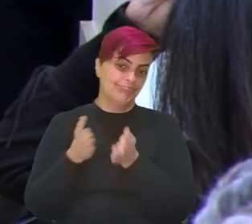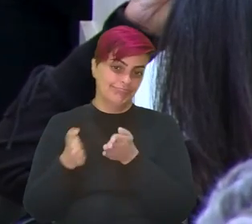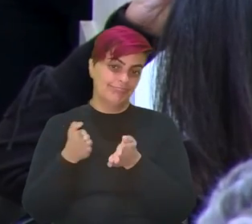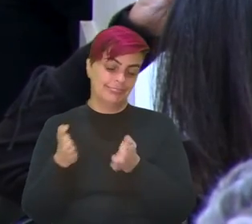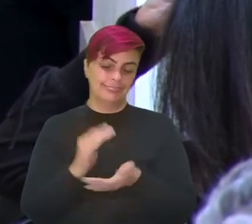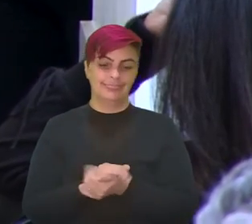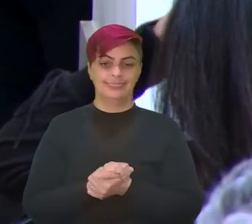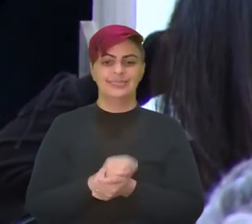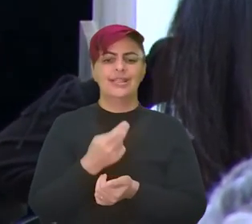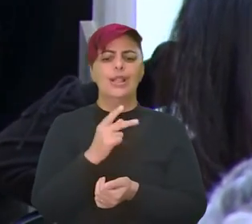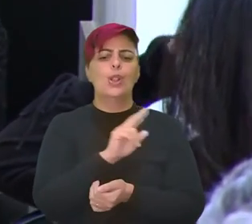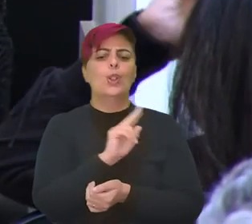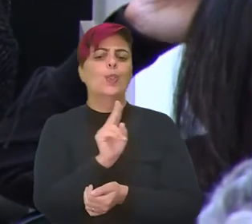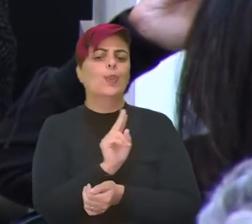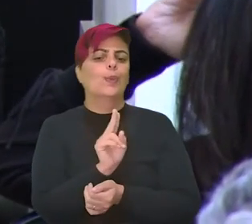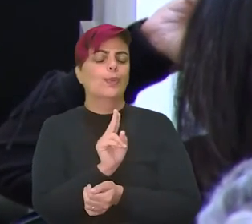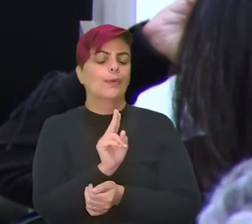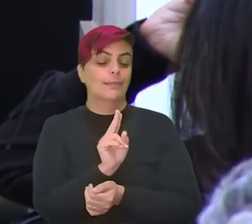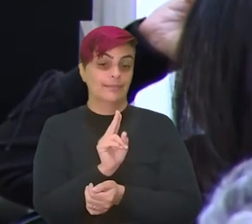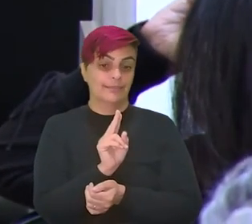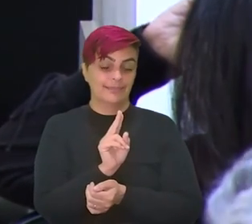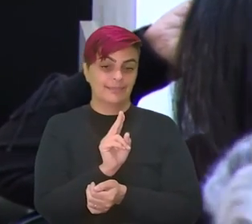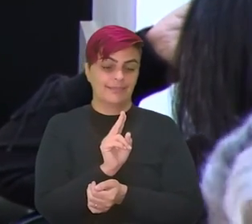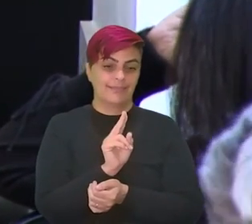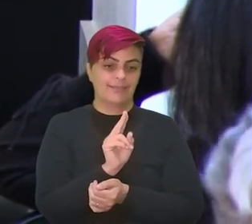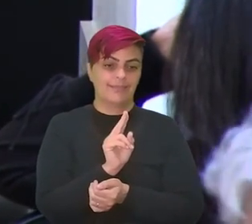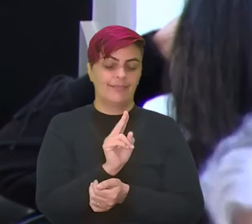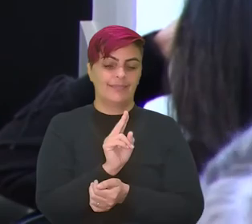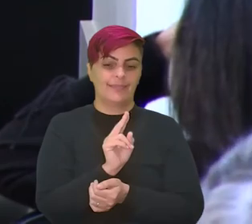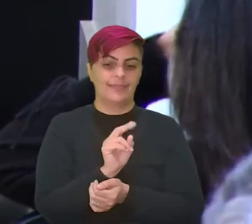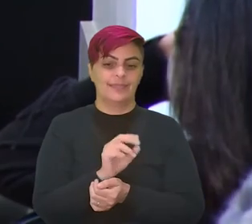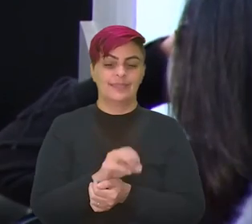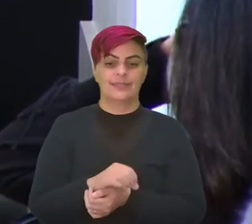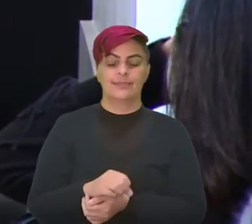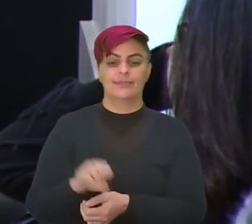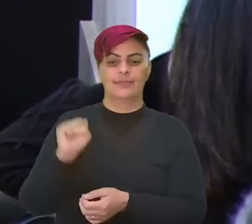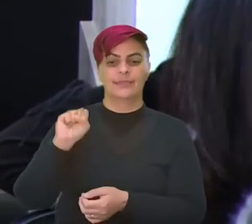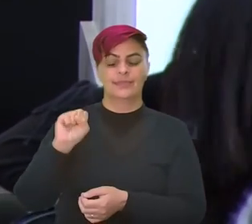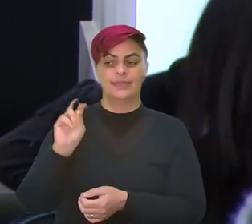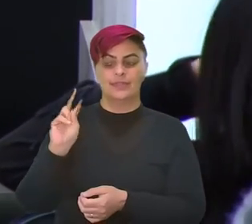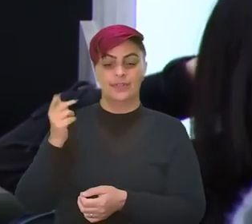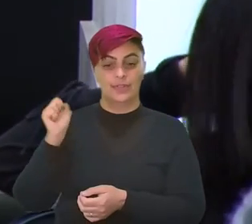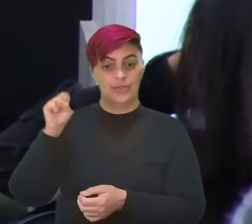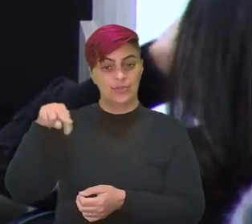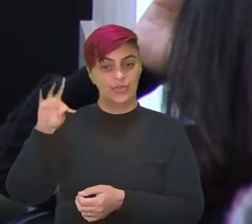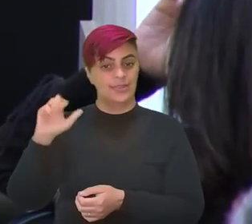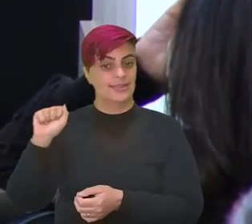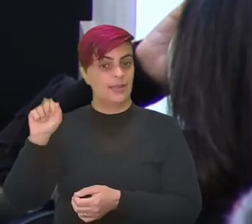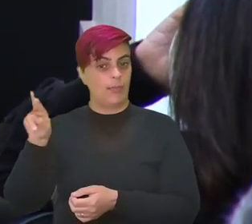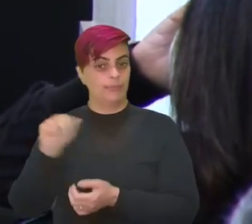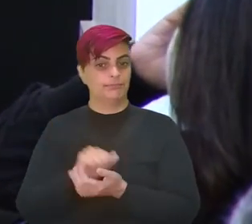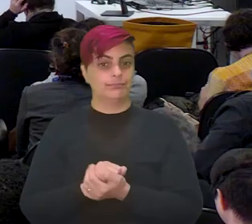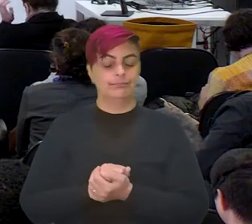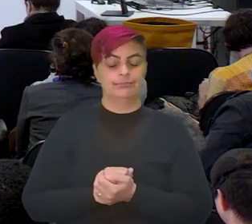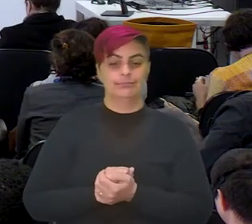Na época. Seu nome, por muito favor. Obrigada. Eu sou Chantal. Eu ia perguntar. Chantal, muito